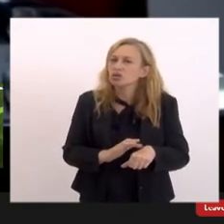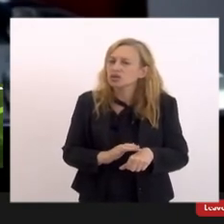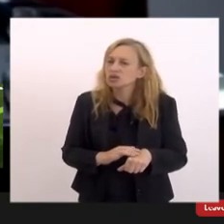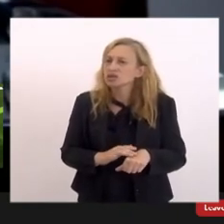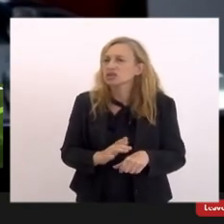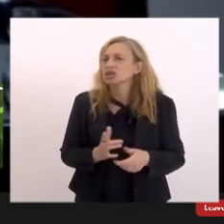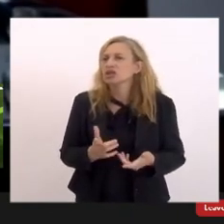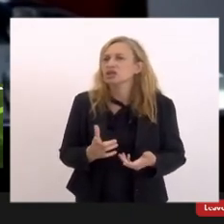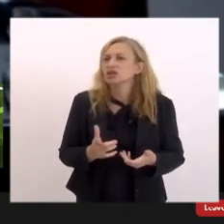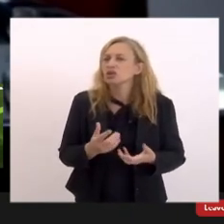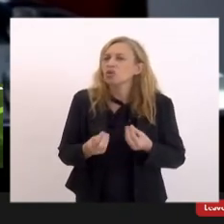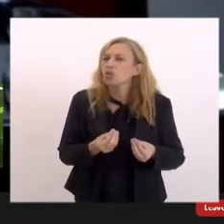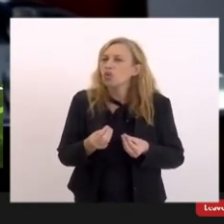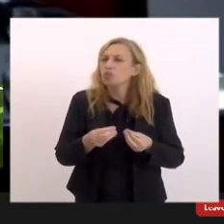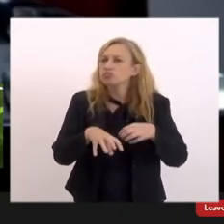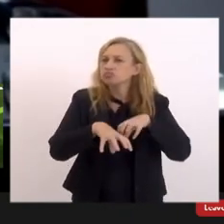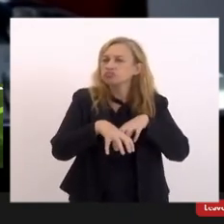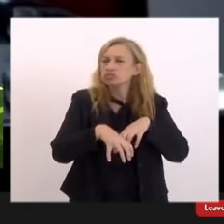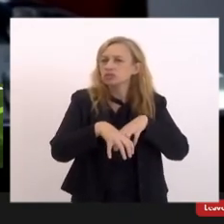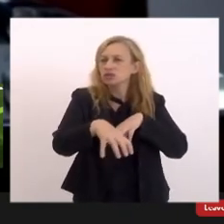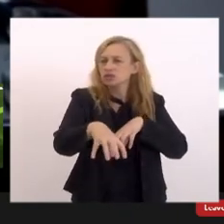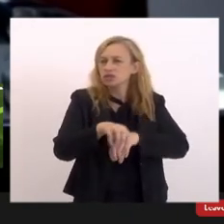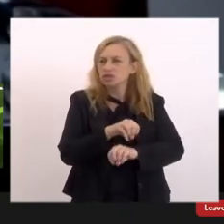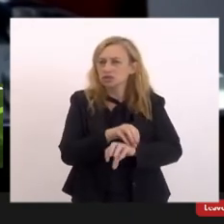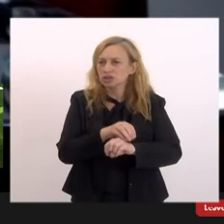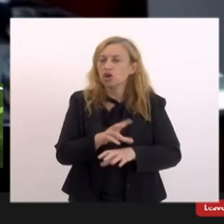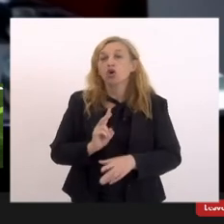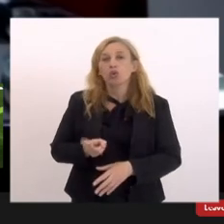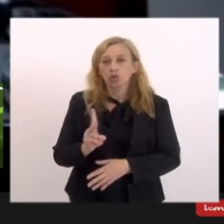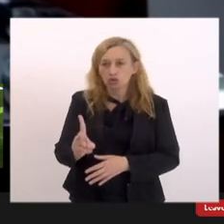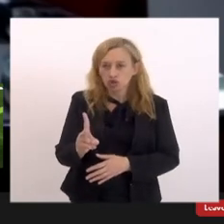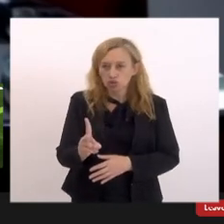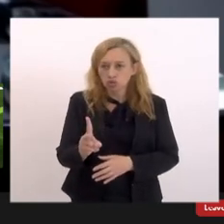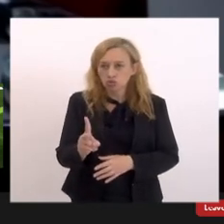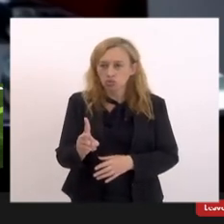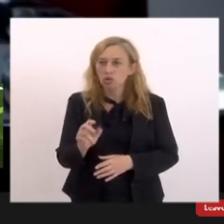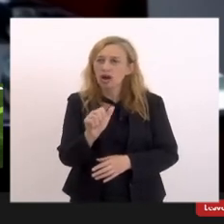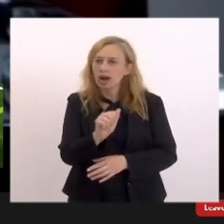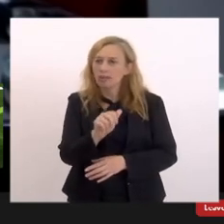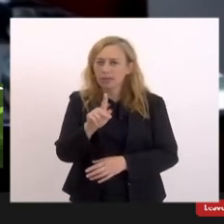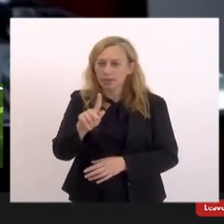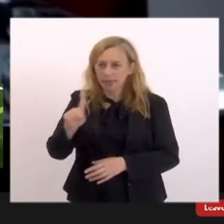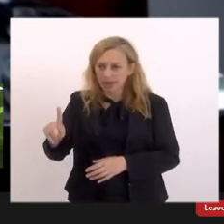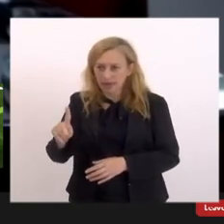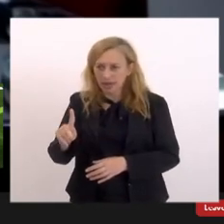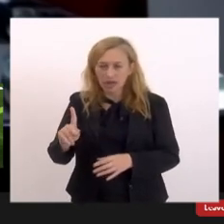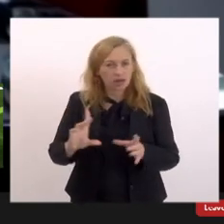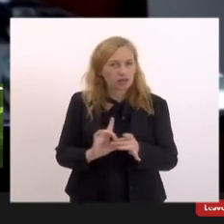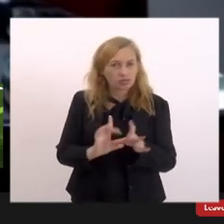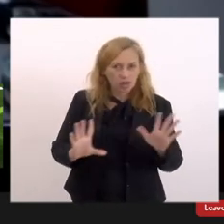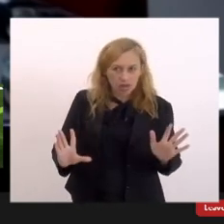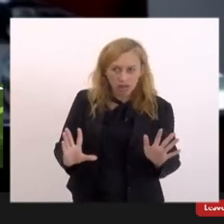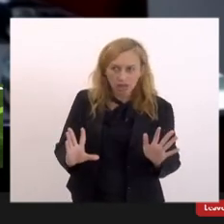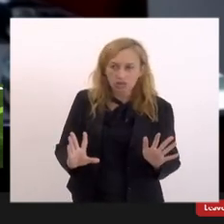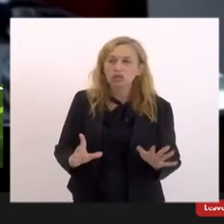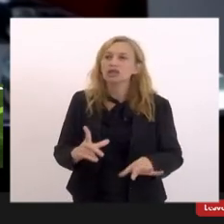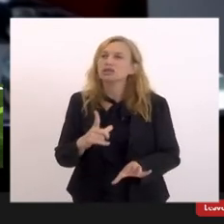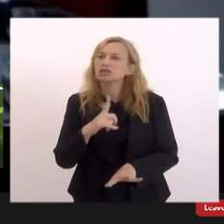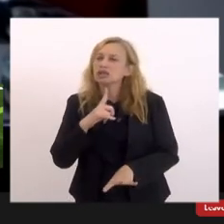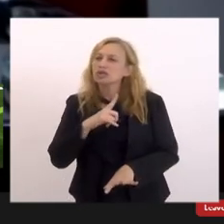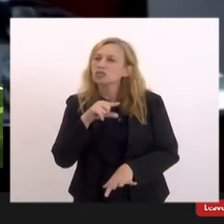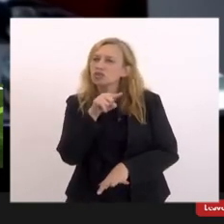não presencial. Então, a gente continua com o nosso aplicativo institucional, com a Plixi disponível. Nós temos